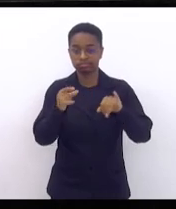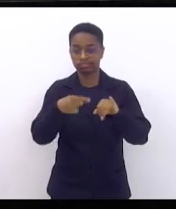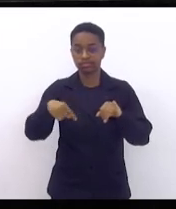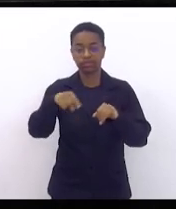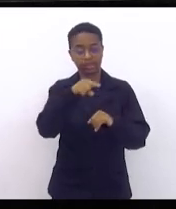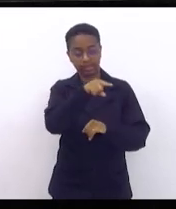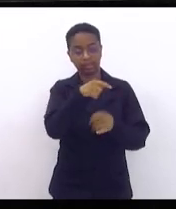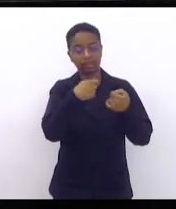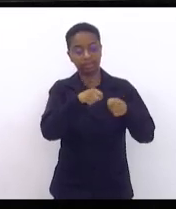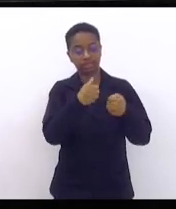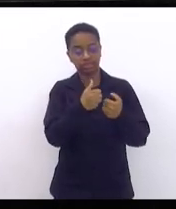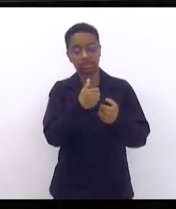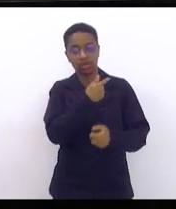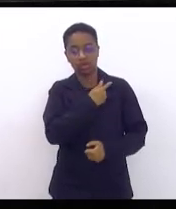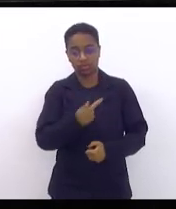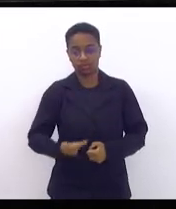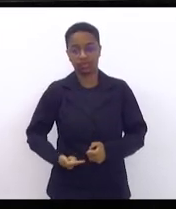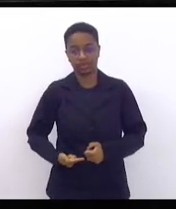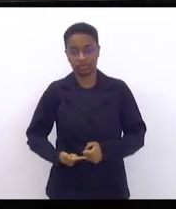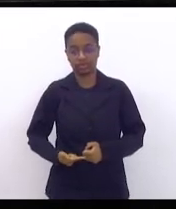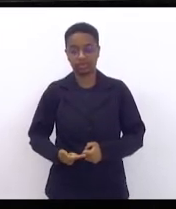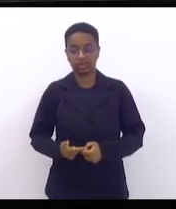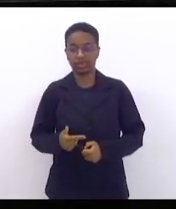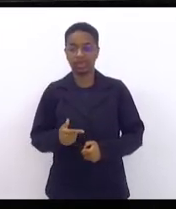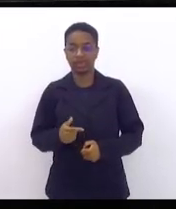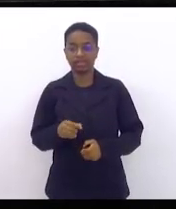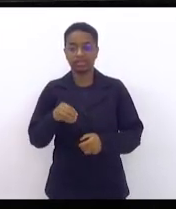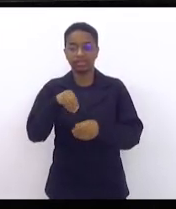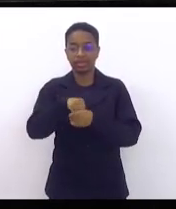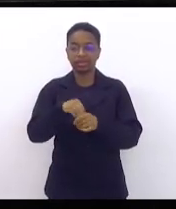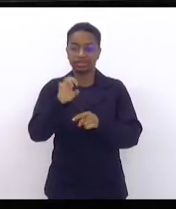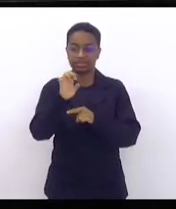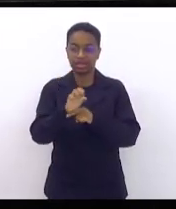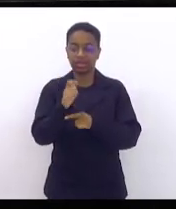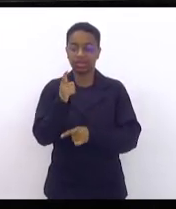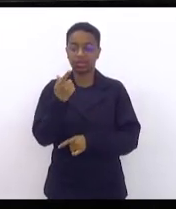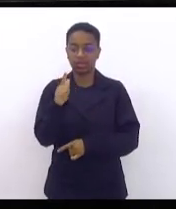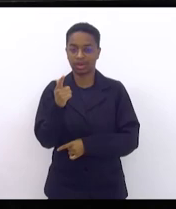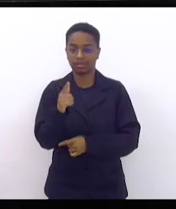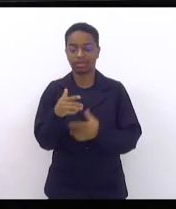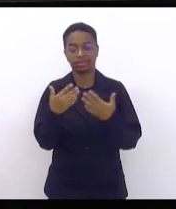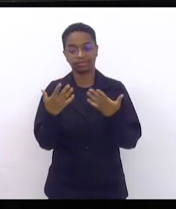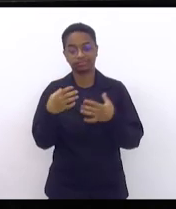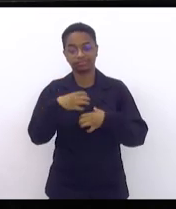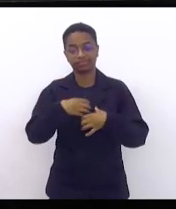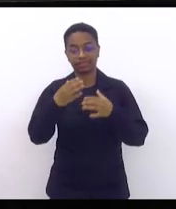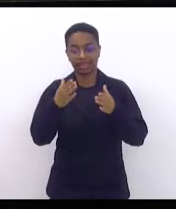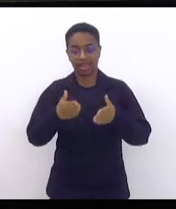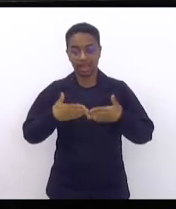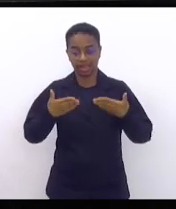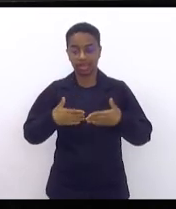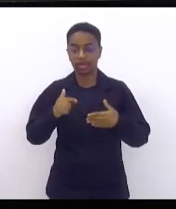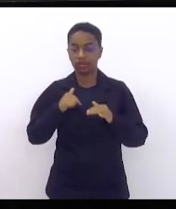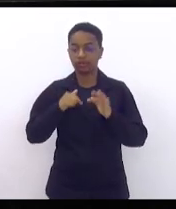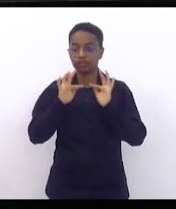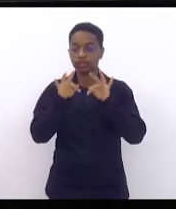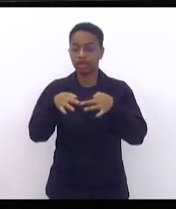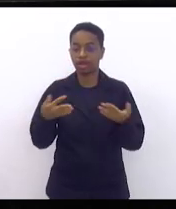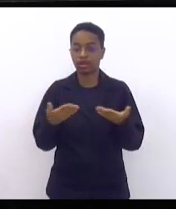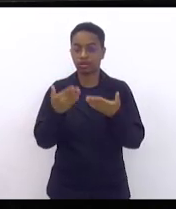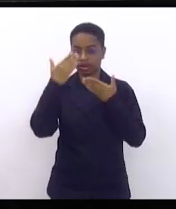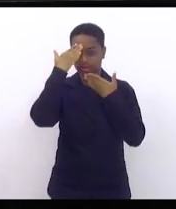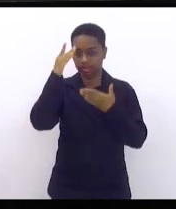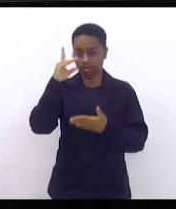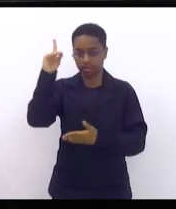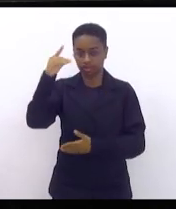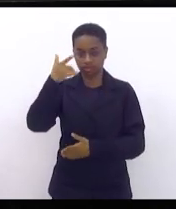ser o governador e exercício do novo Estado da Guanabara e assim só alegria de modo que eu encerra agradecendo